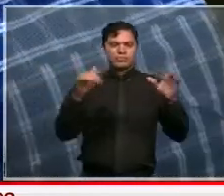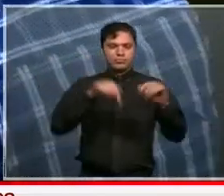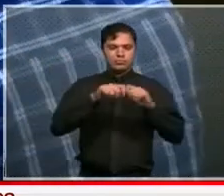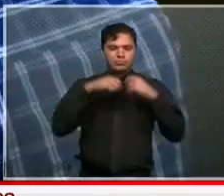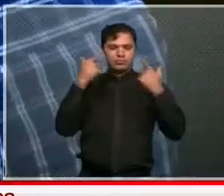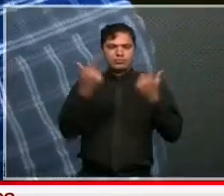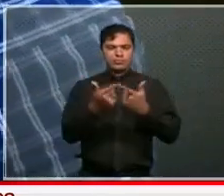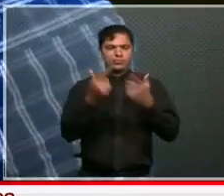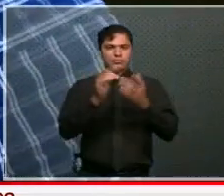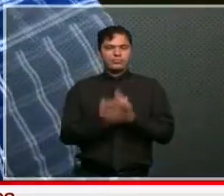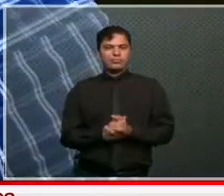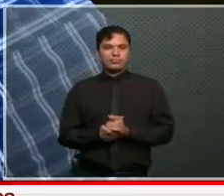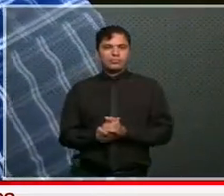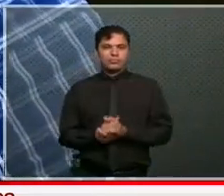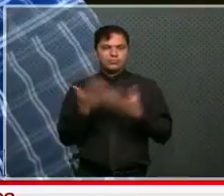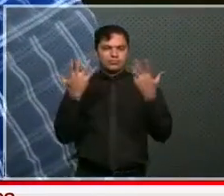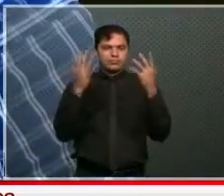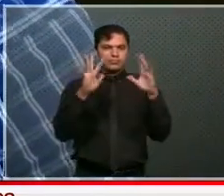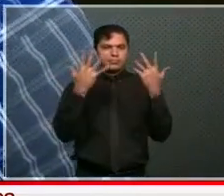Legislativa